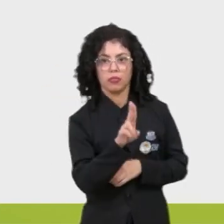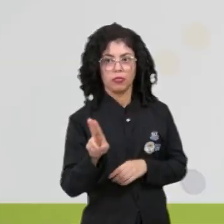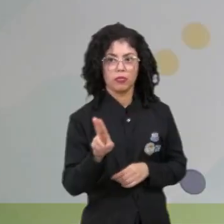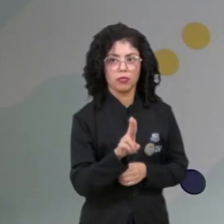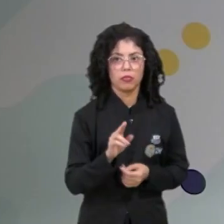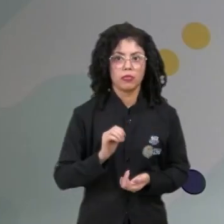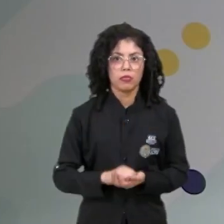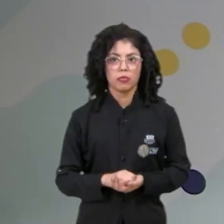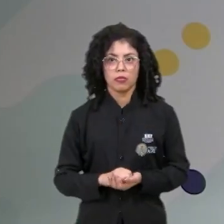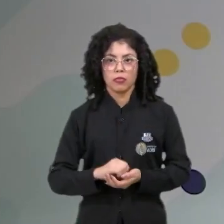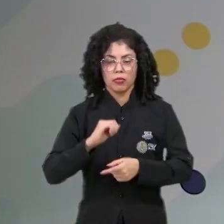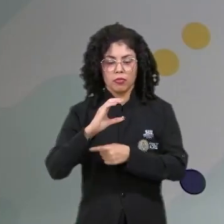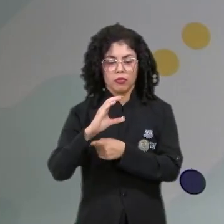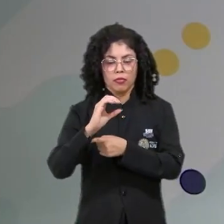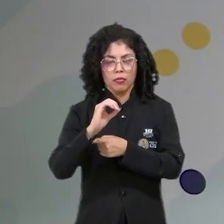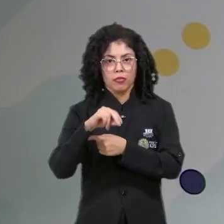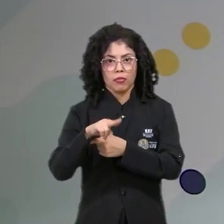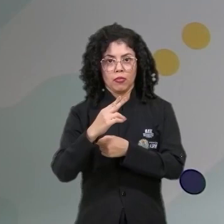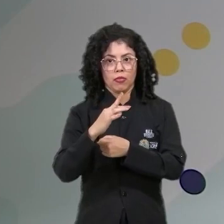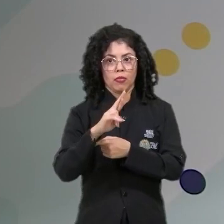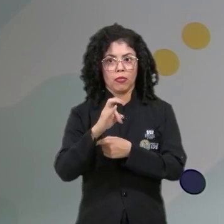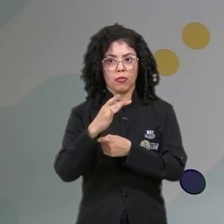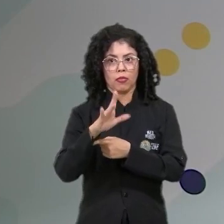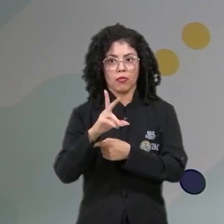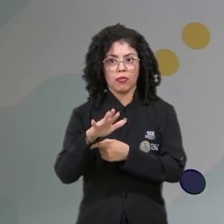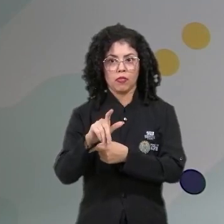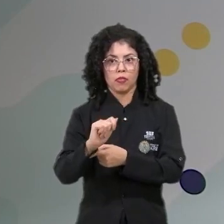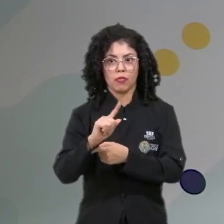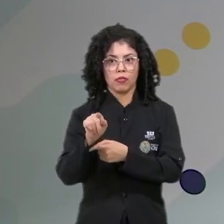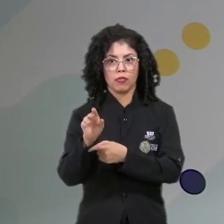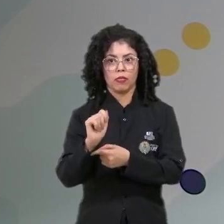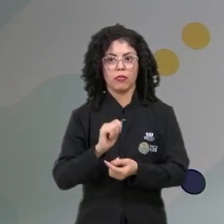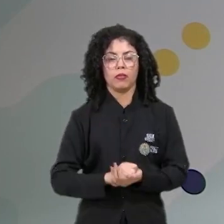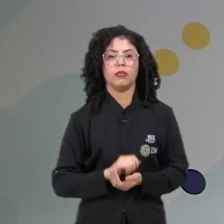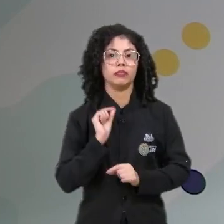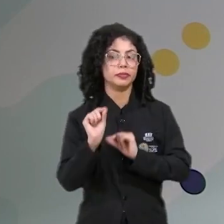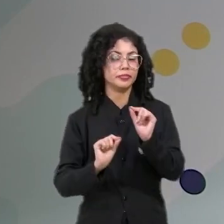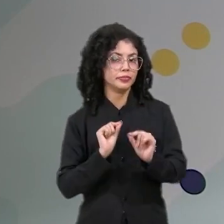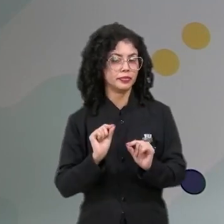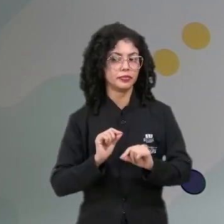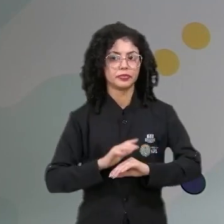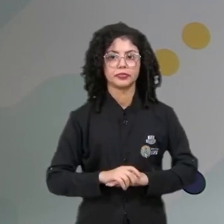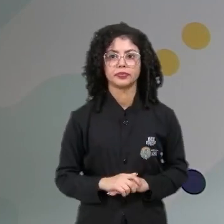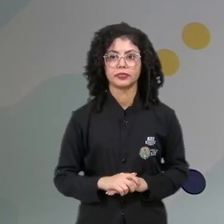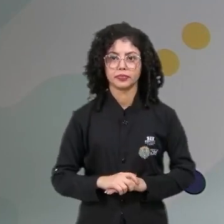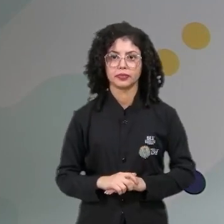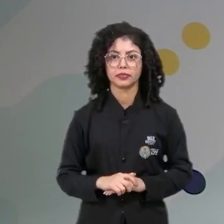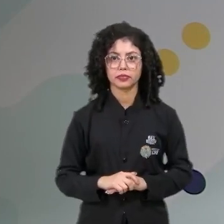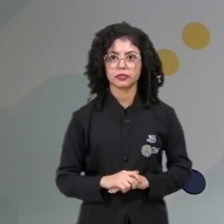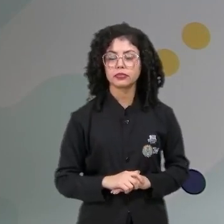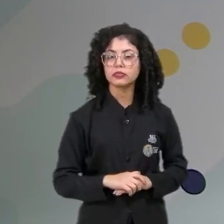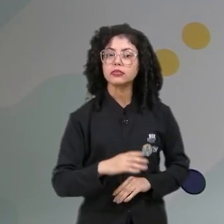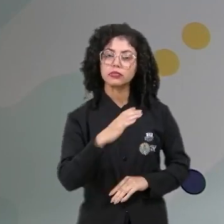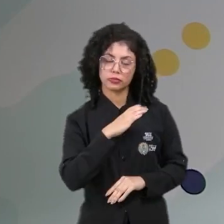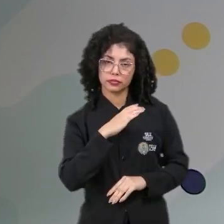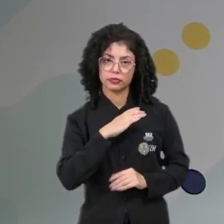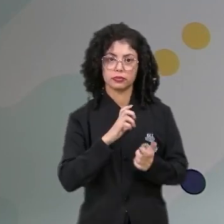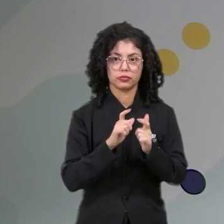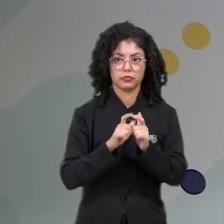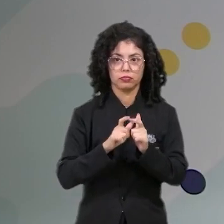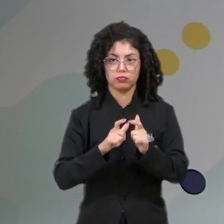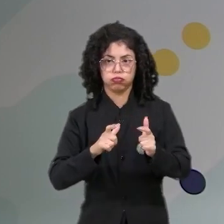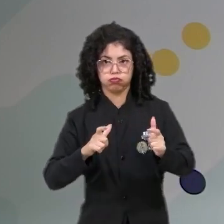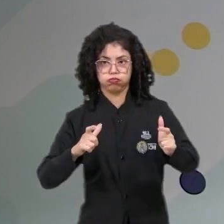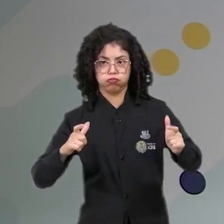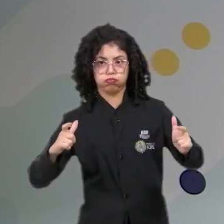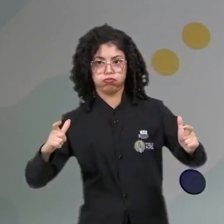de conurbação. Tá? No espaço geográfico. O que é a conurbação? As cidades crescem